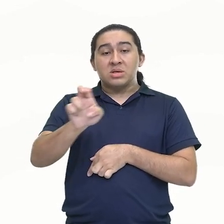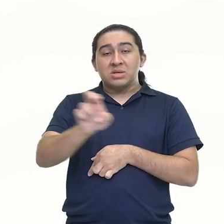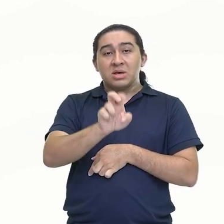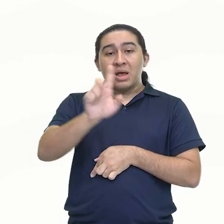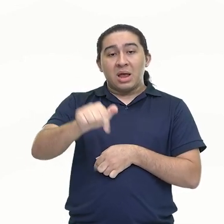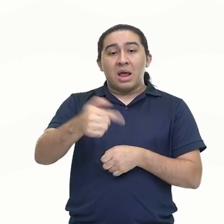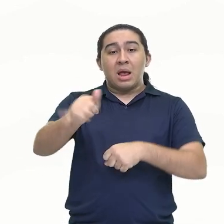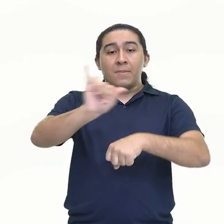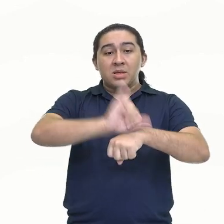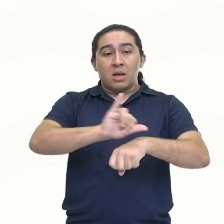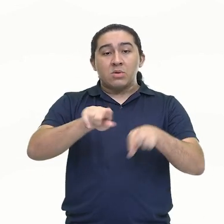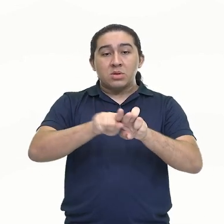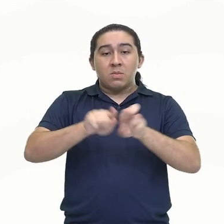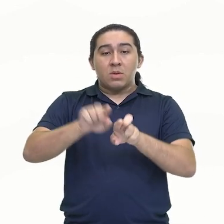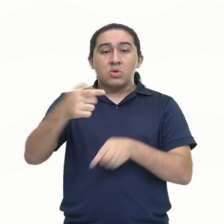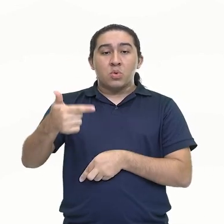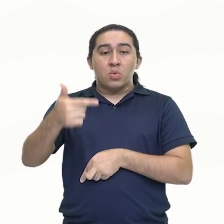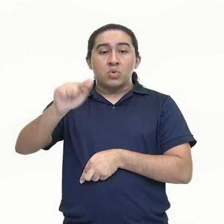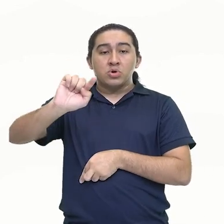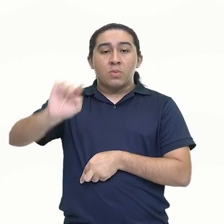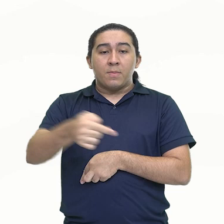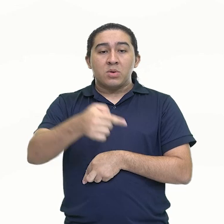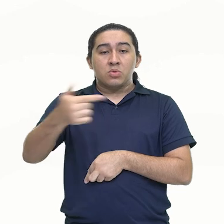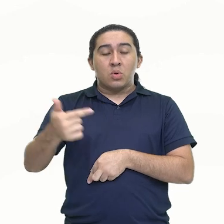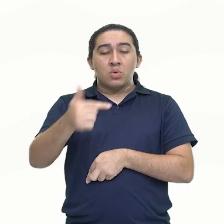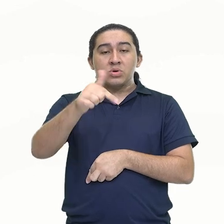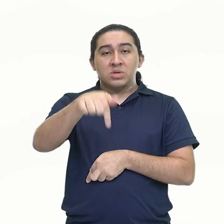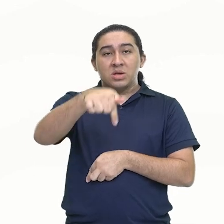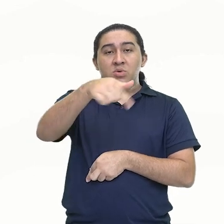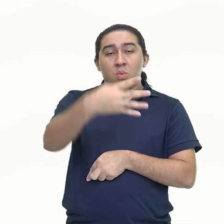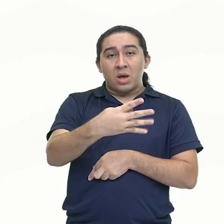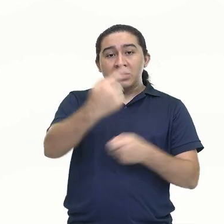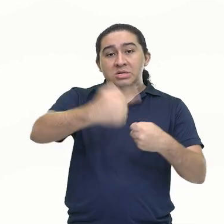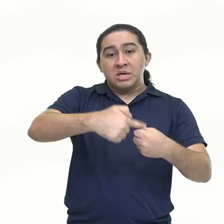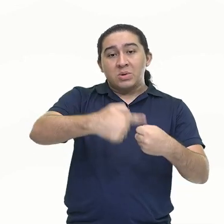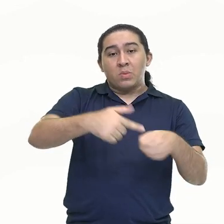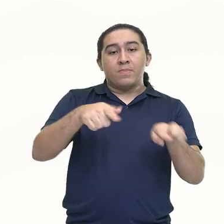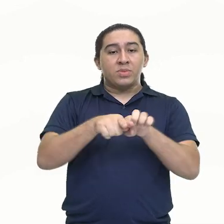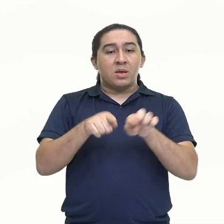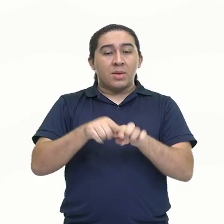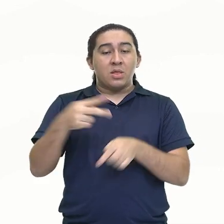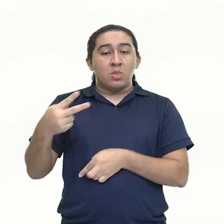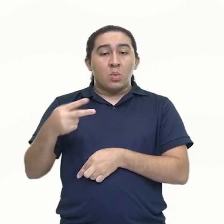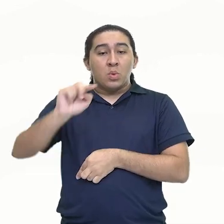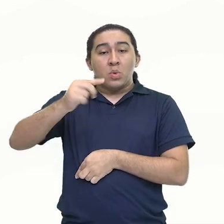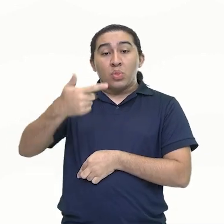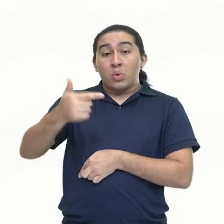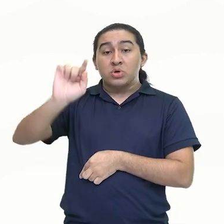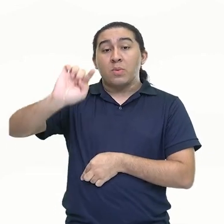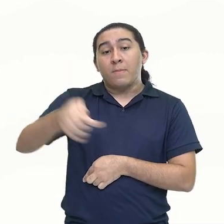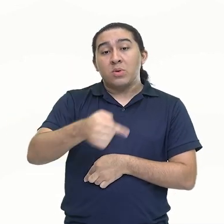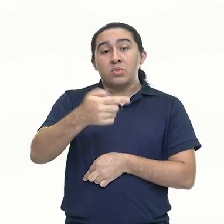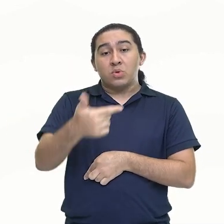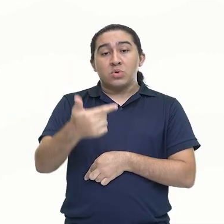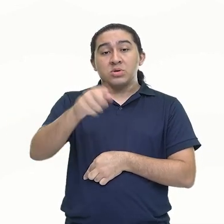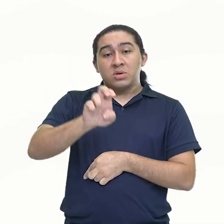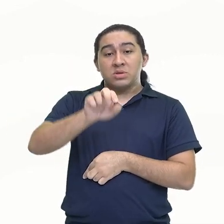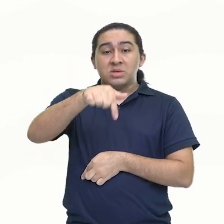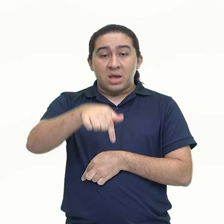capital e 2.274 interior e 2.257 vagas para o CIS,